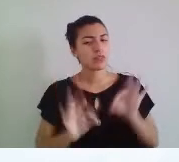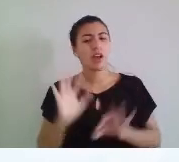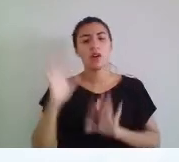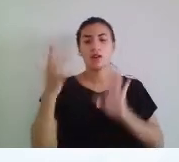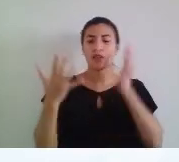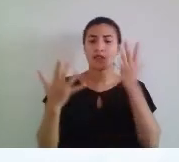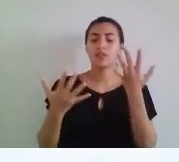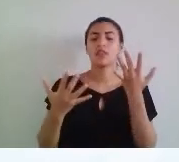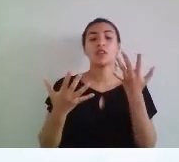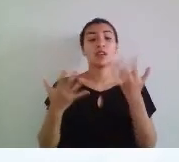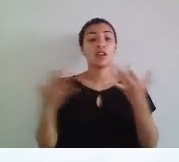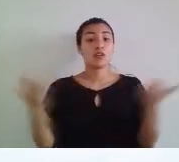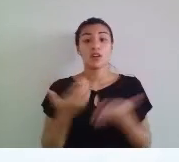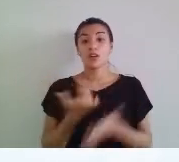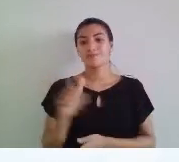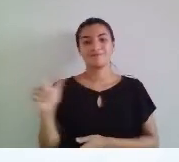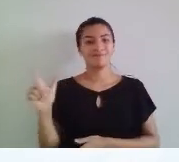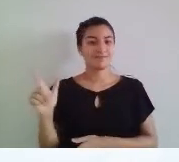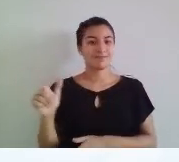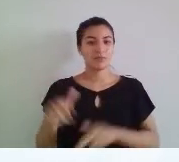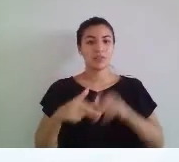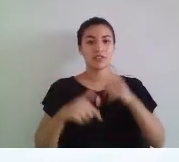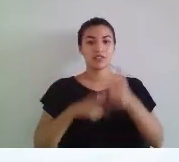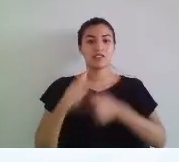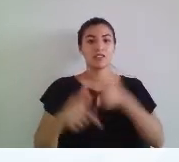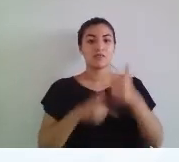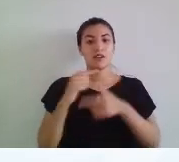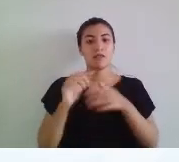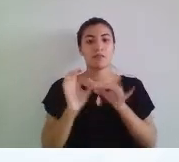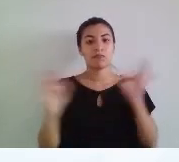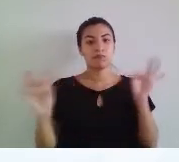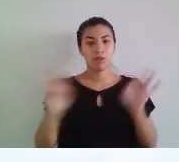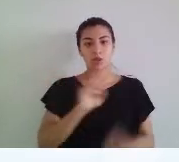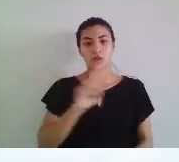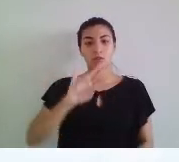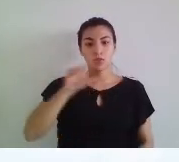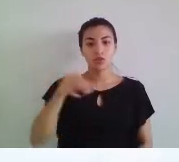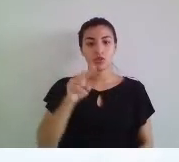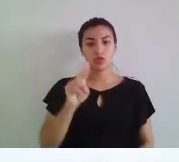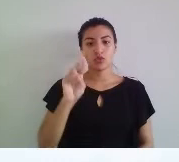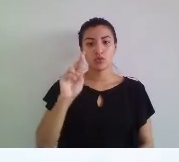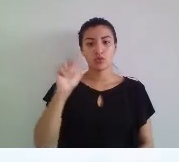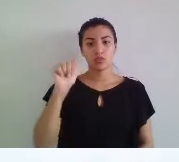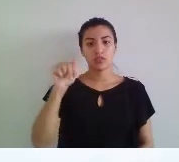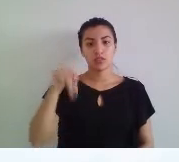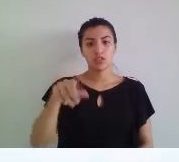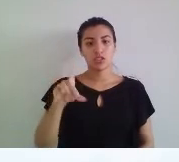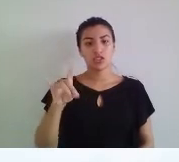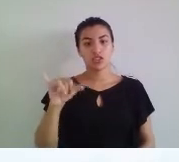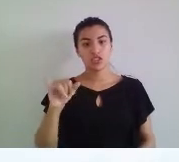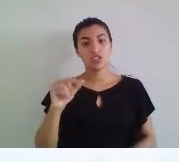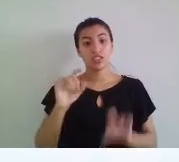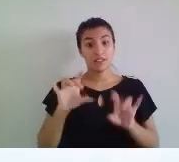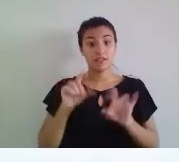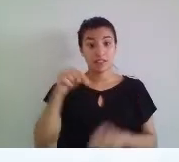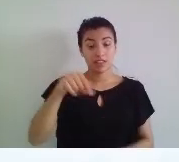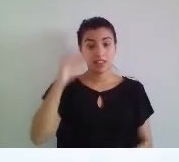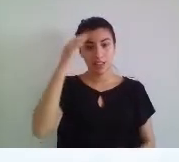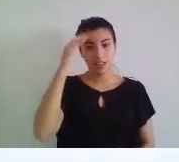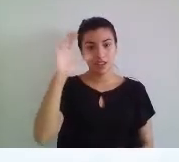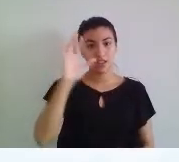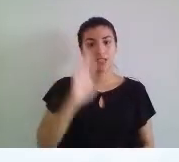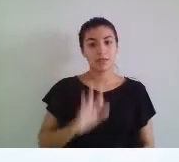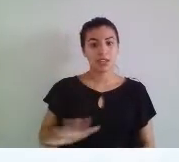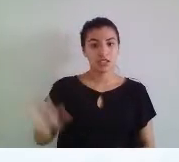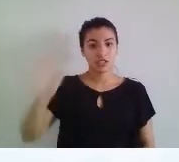e a gente não está tendo nada disso, né, por conta do trabalho remoto. Claro. É o Jurandir. O Jurandir, então, está vendendo a obra aqui em Curitiba e região,